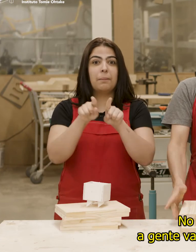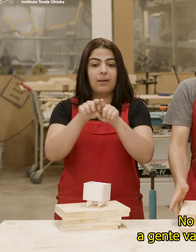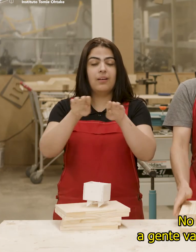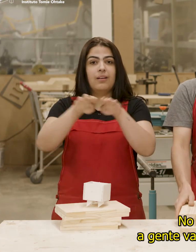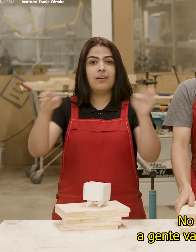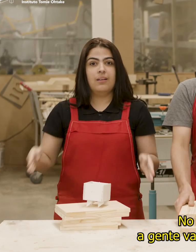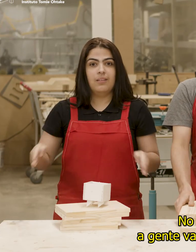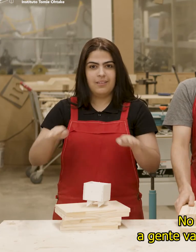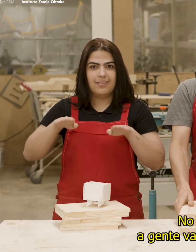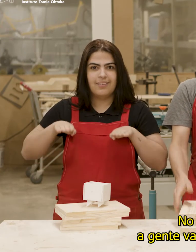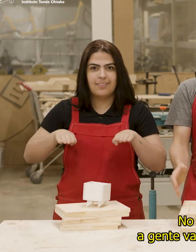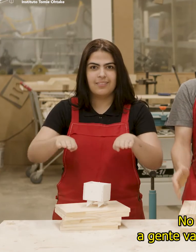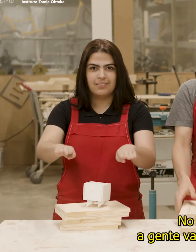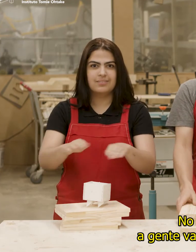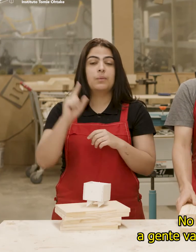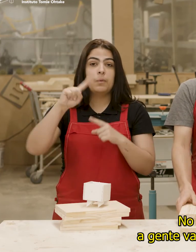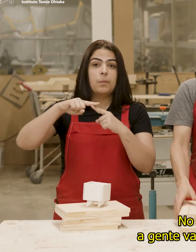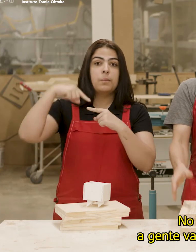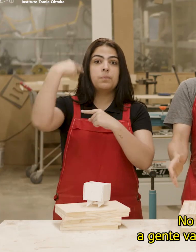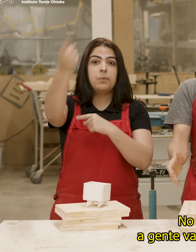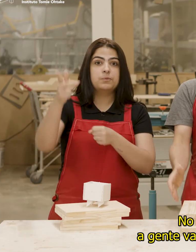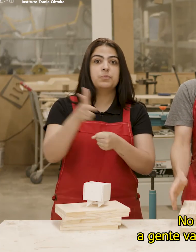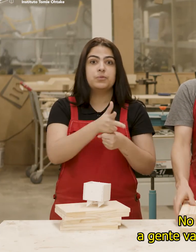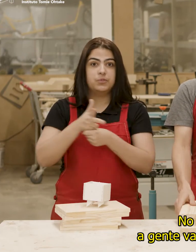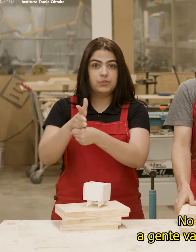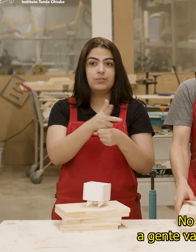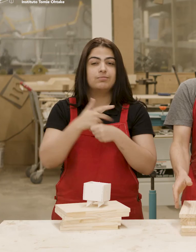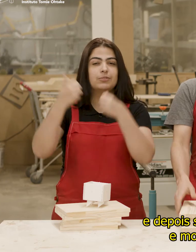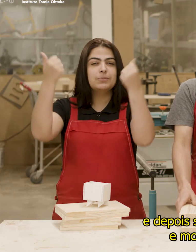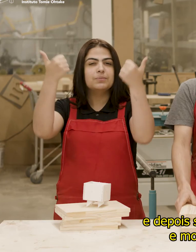No próximo vídeo, a gente vai falar sobre